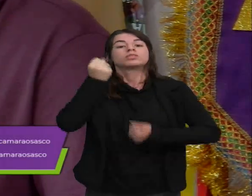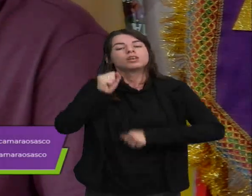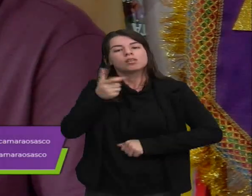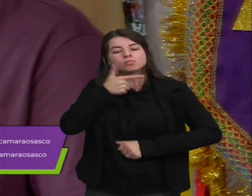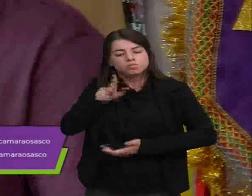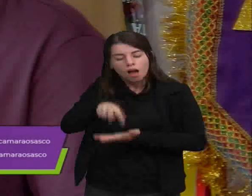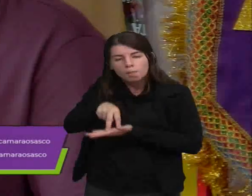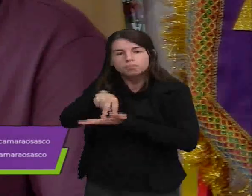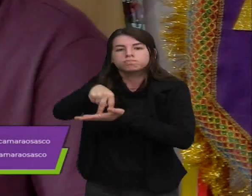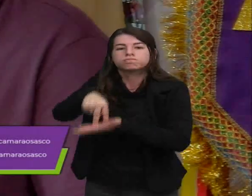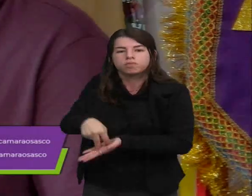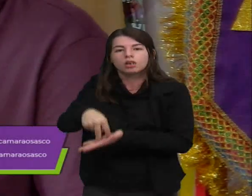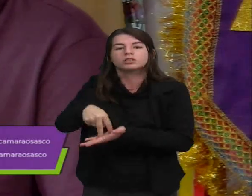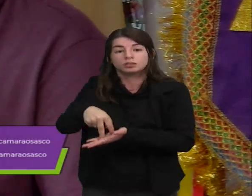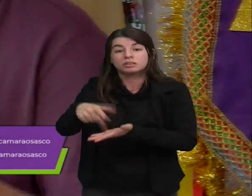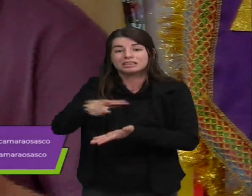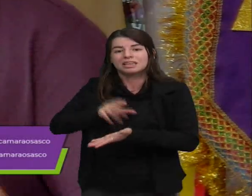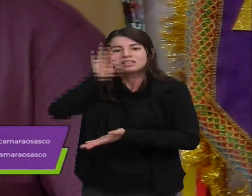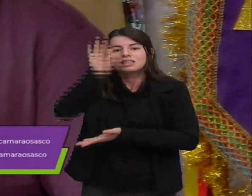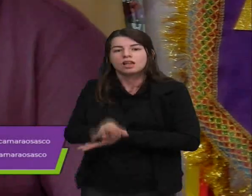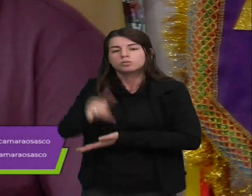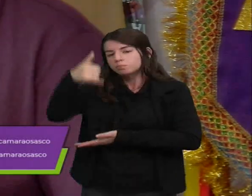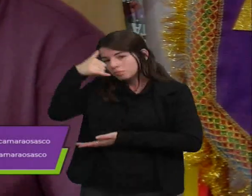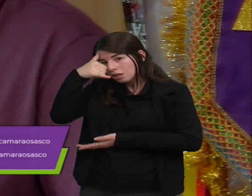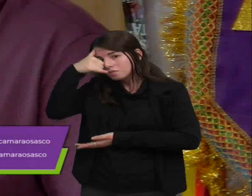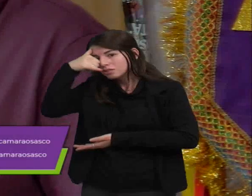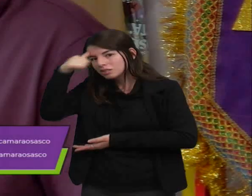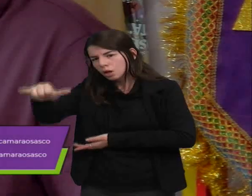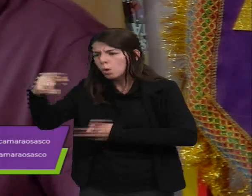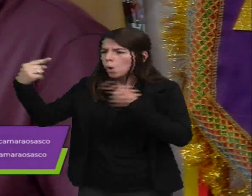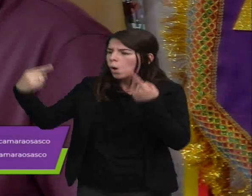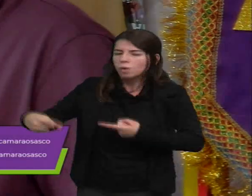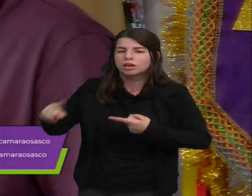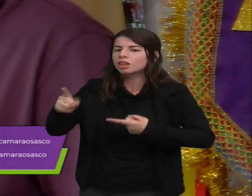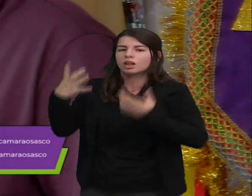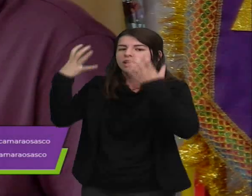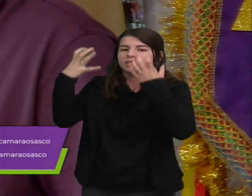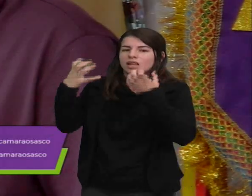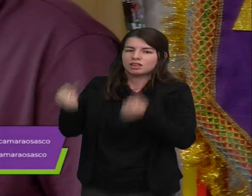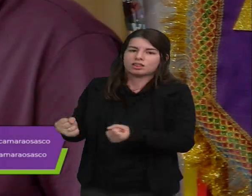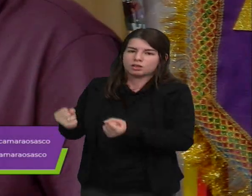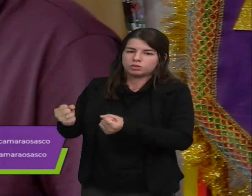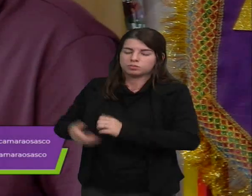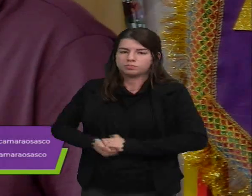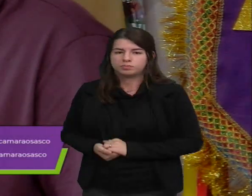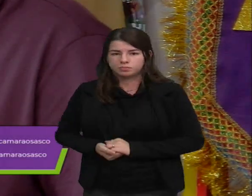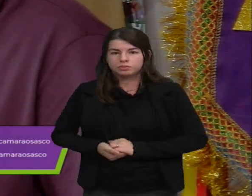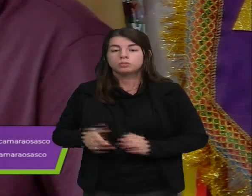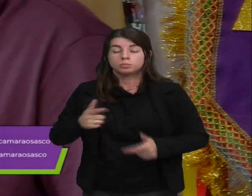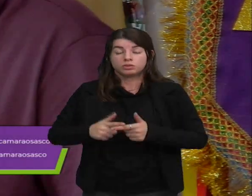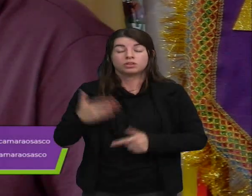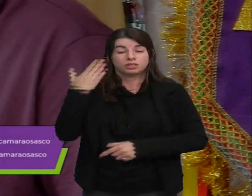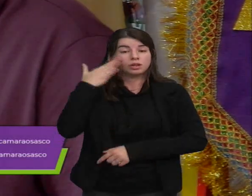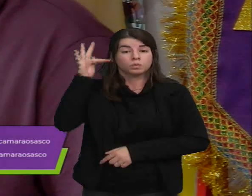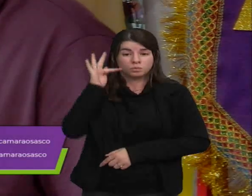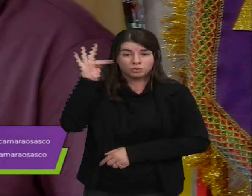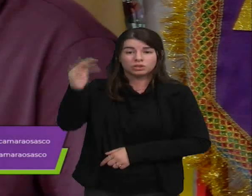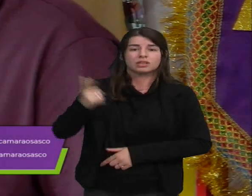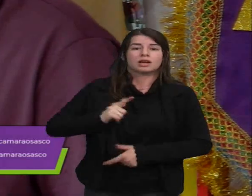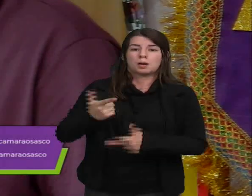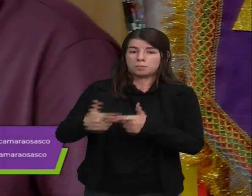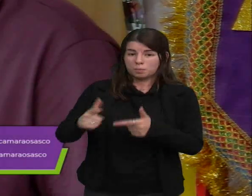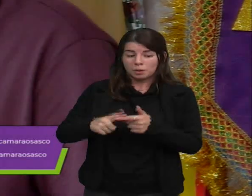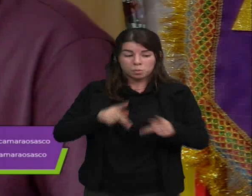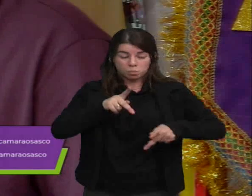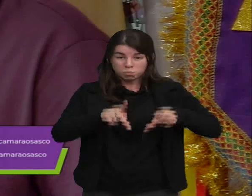posicionar da maneira adequada contra esse processo porque no futuro com certeza vocês serão cobrados por